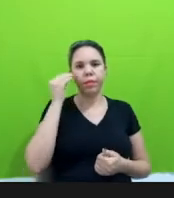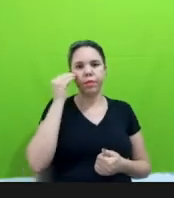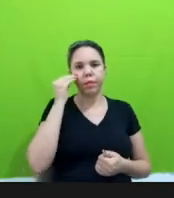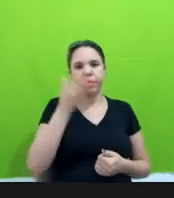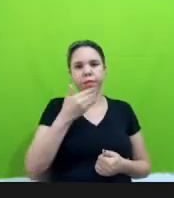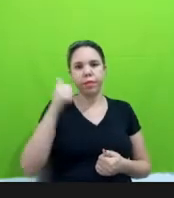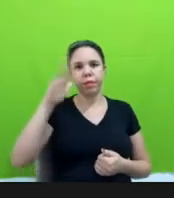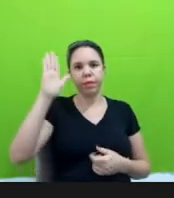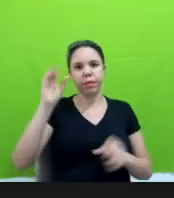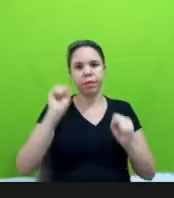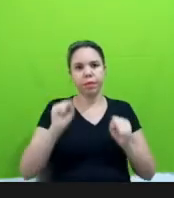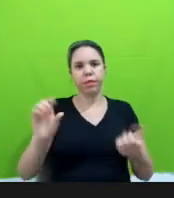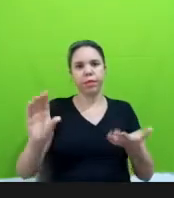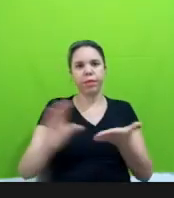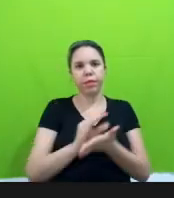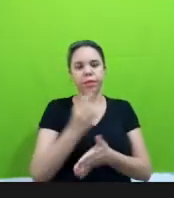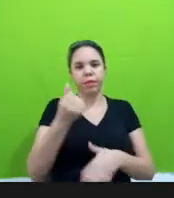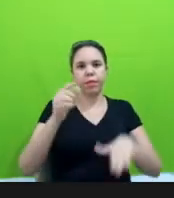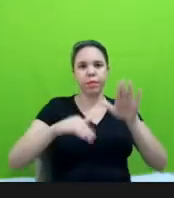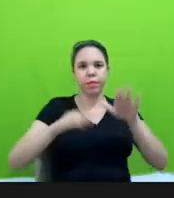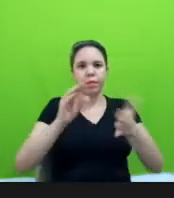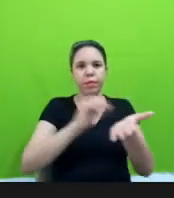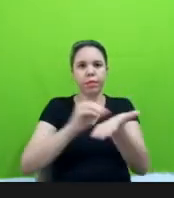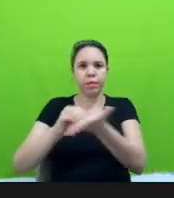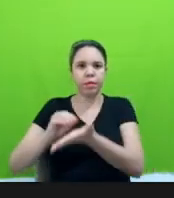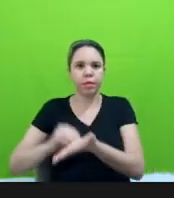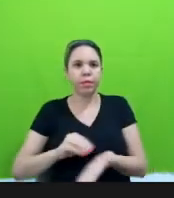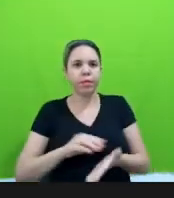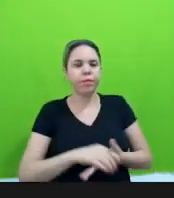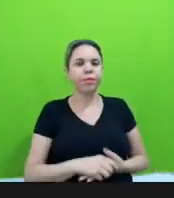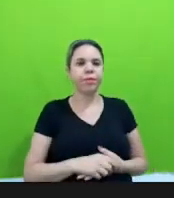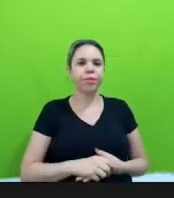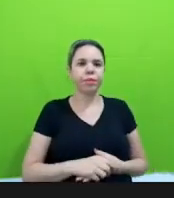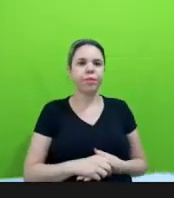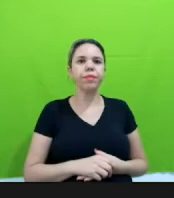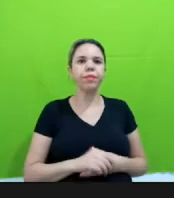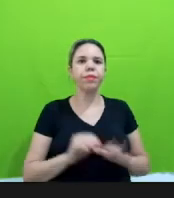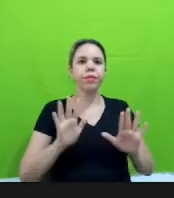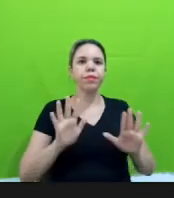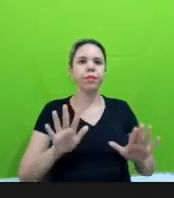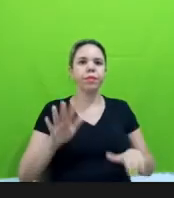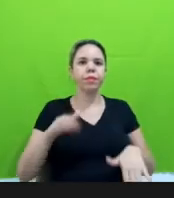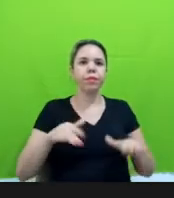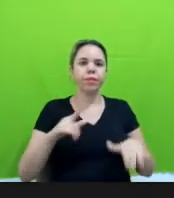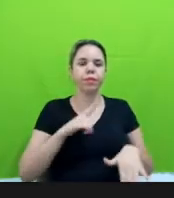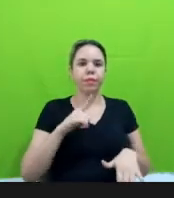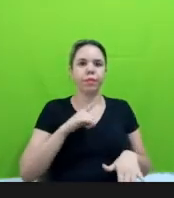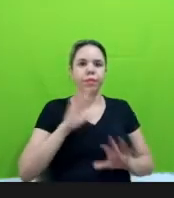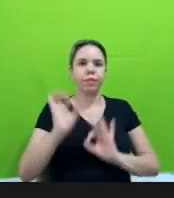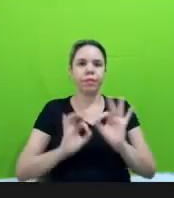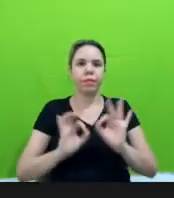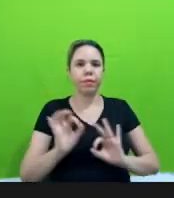pode com os recursos que às vezes são escassos, né? Mas às vezes a gente tem a utilização